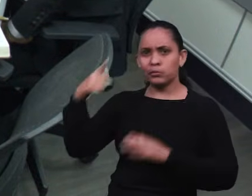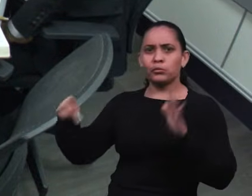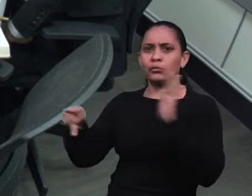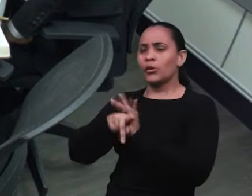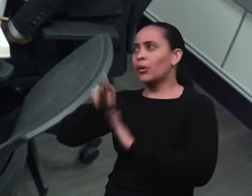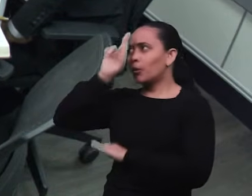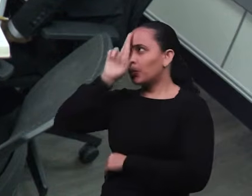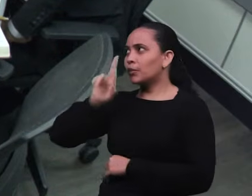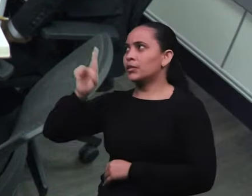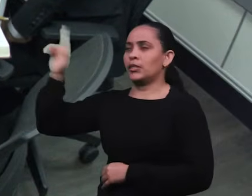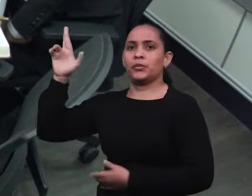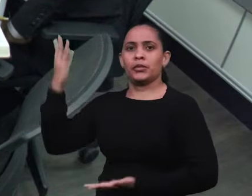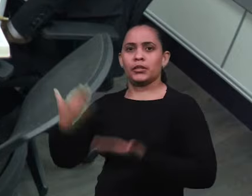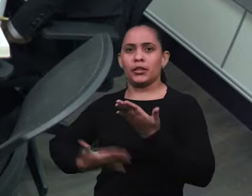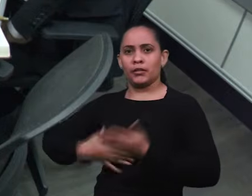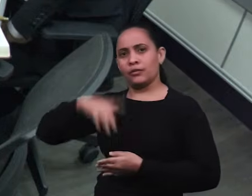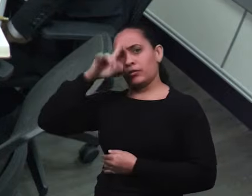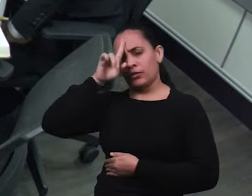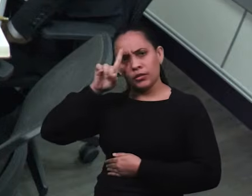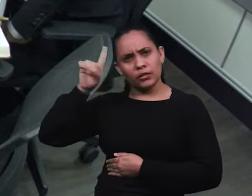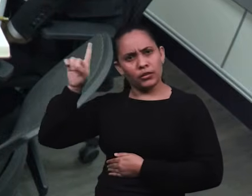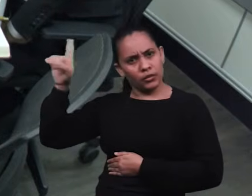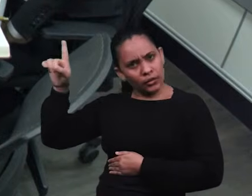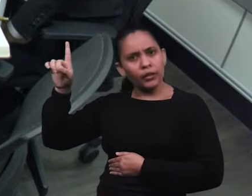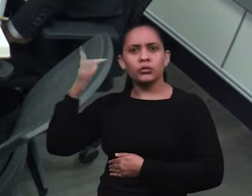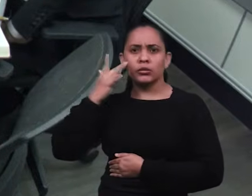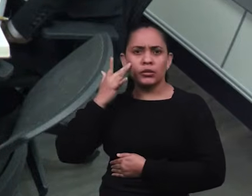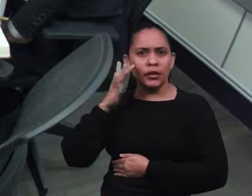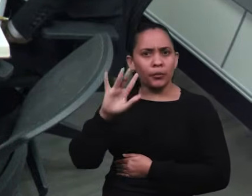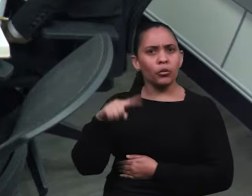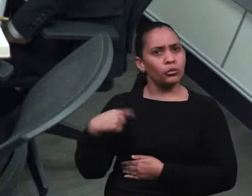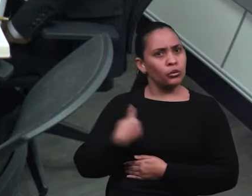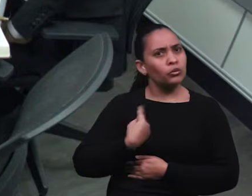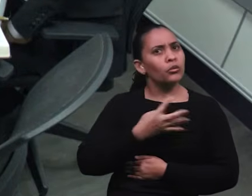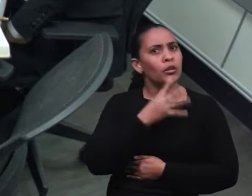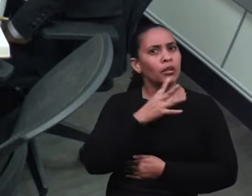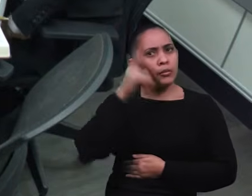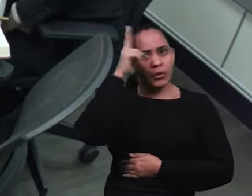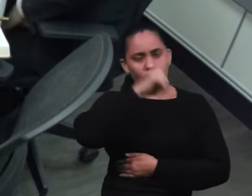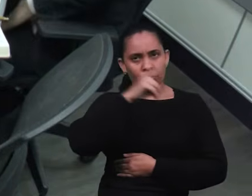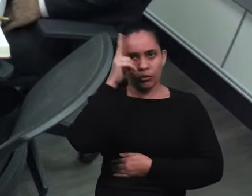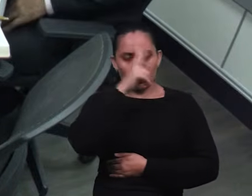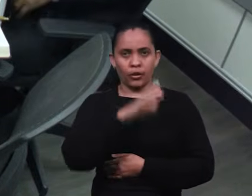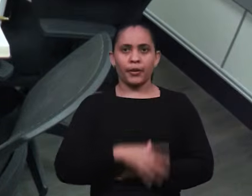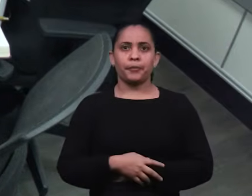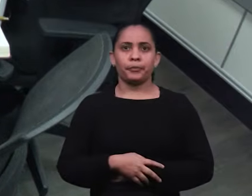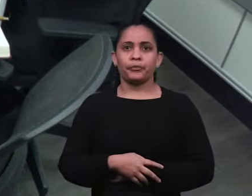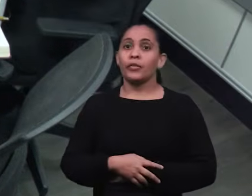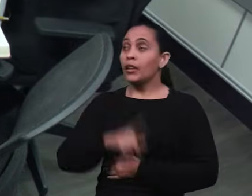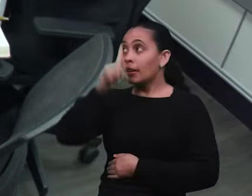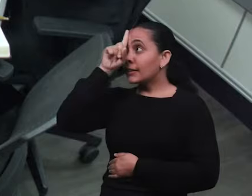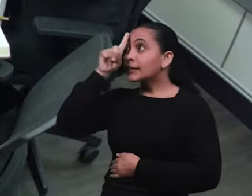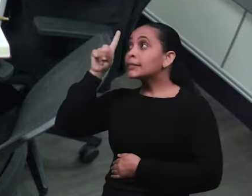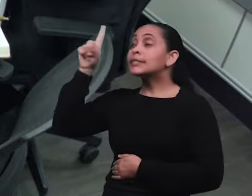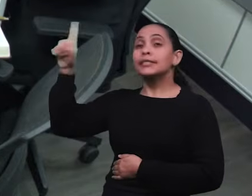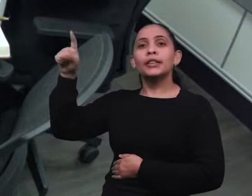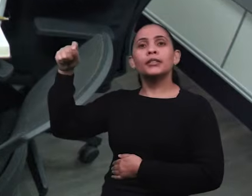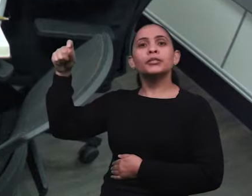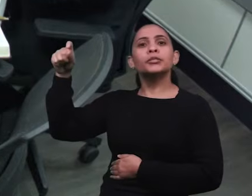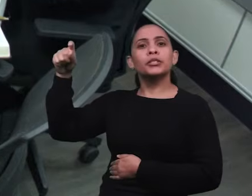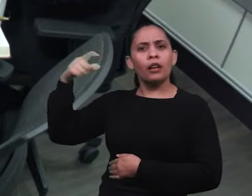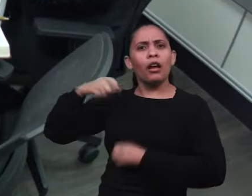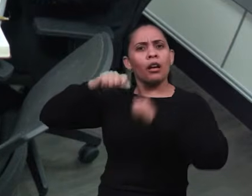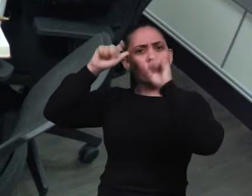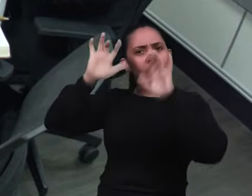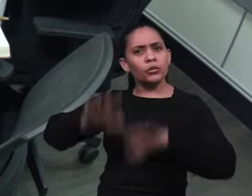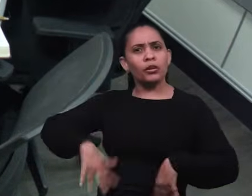do Senhor, um servo de Deus, temente a Deus. Nós conhecemos a história dele, né? Deus deu a ele a